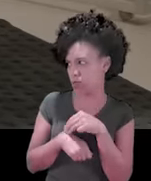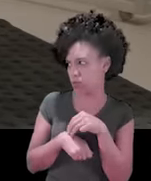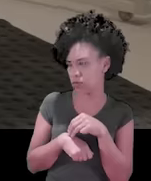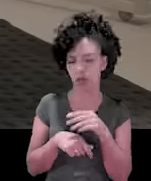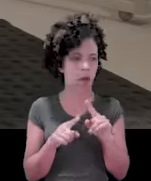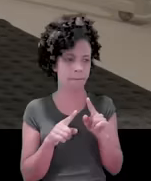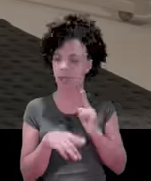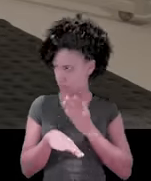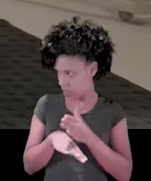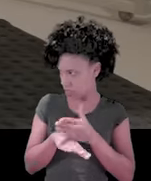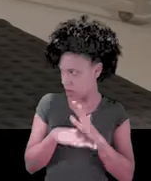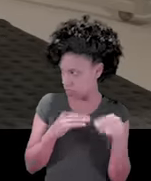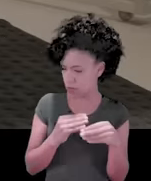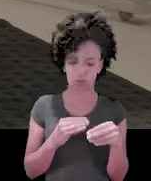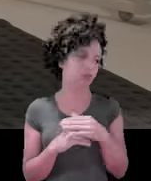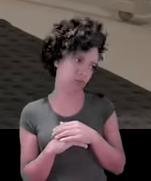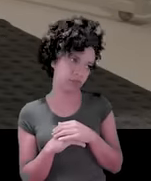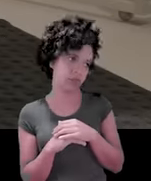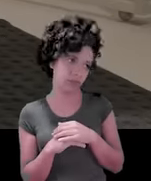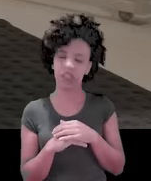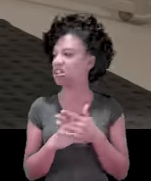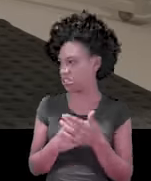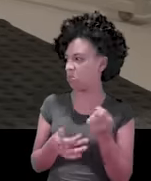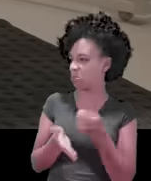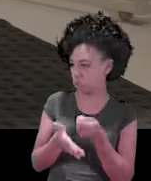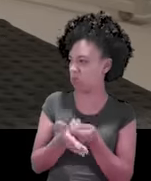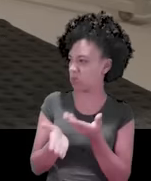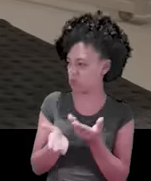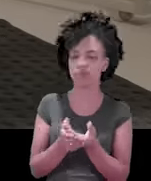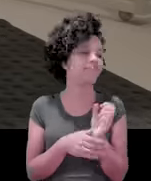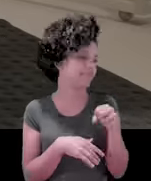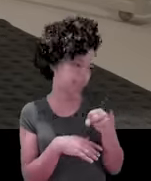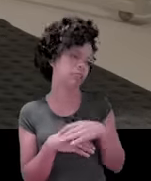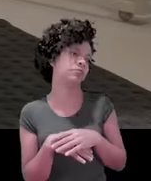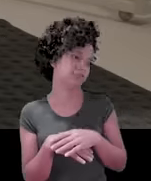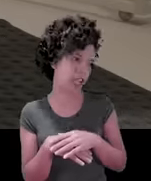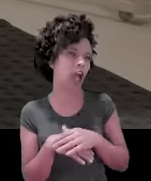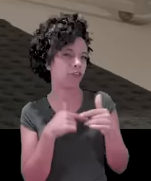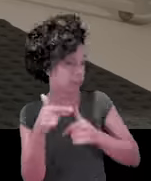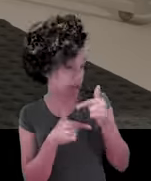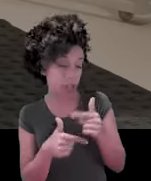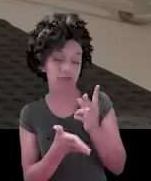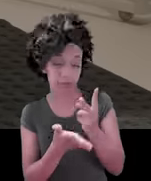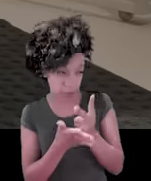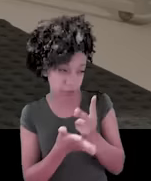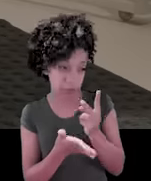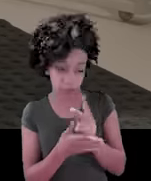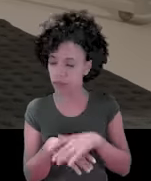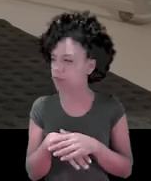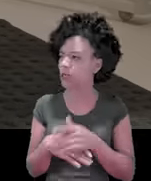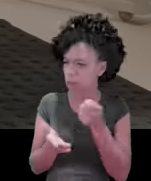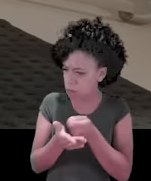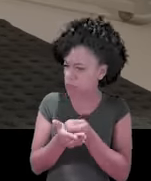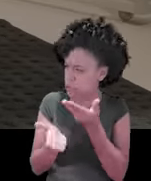minutos né mas essa parte de um treinamento e vamos um cara muito dedicado sempre fui você em relação em relação à trampo cara eu amo